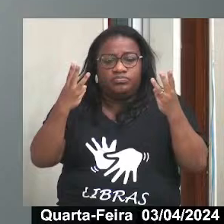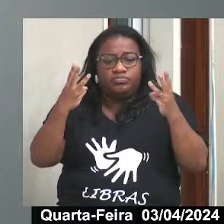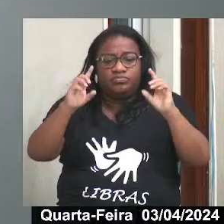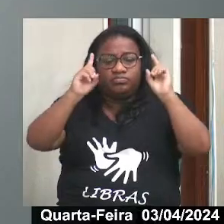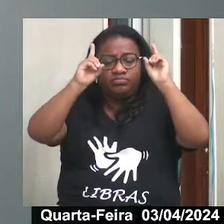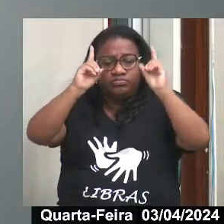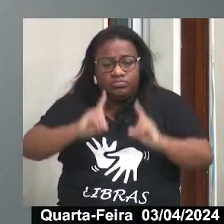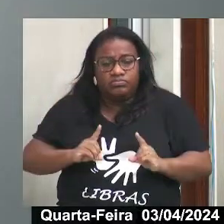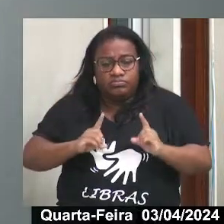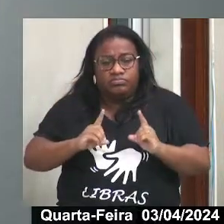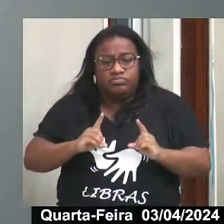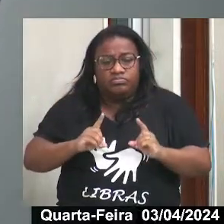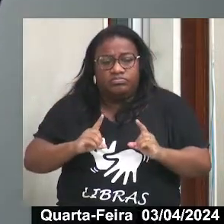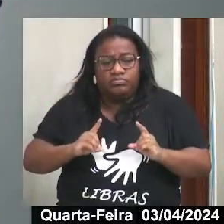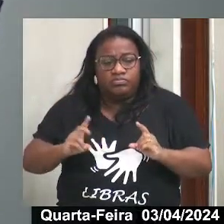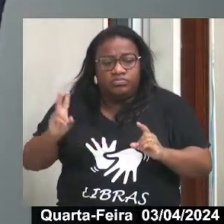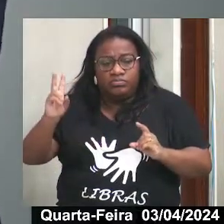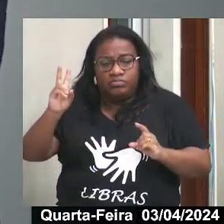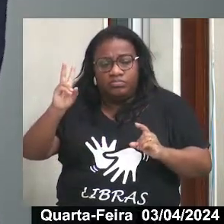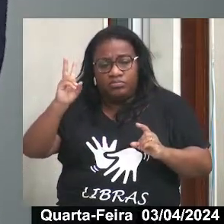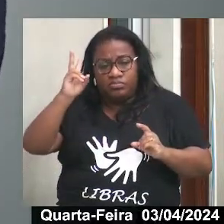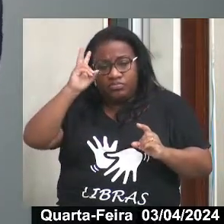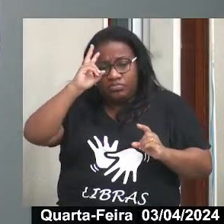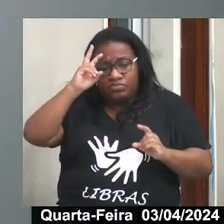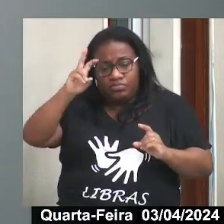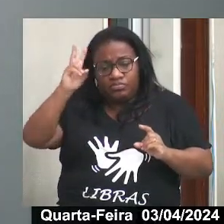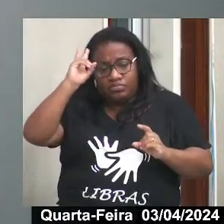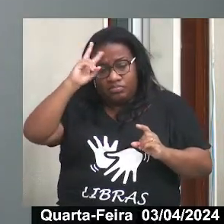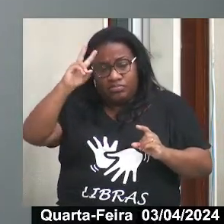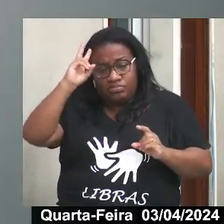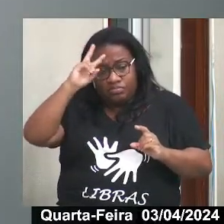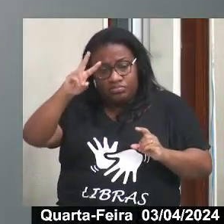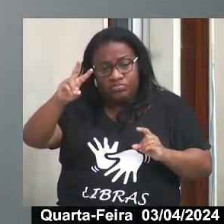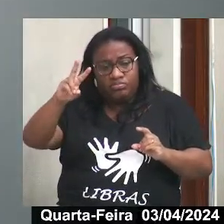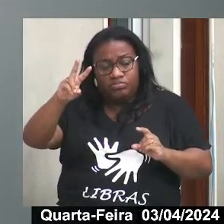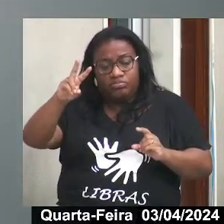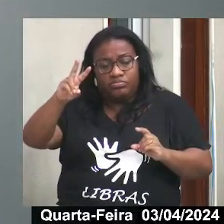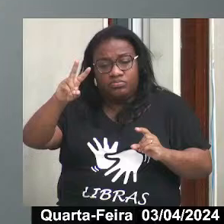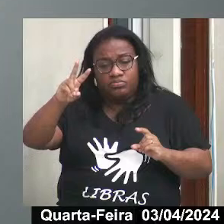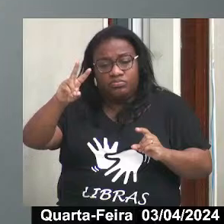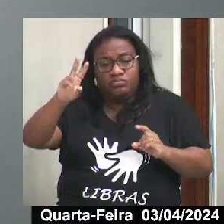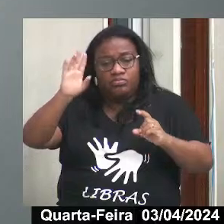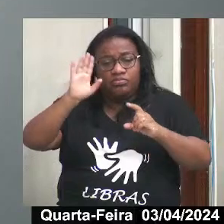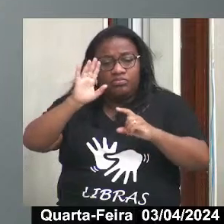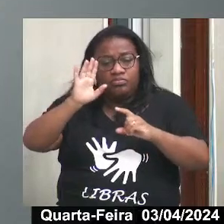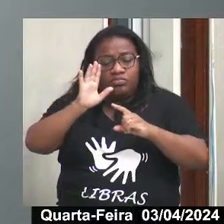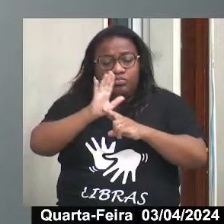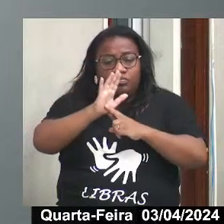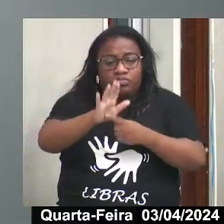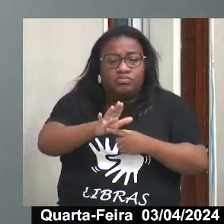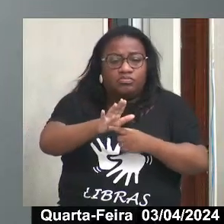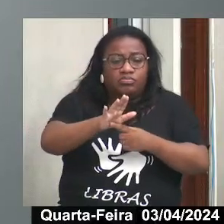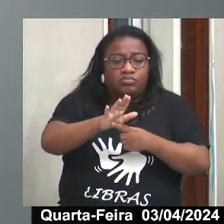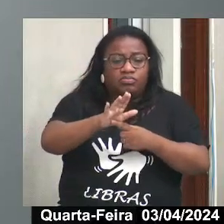E esta decisão é histórica, porque ela coloca debaixo da terra,